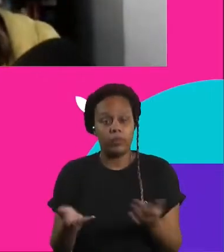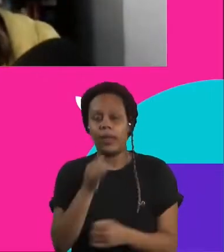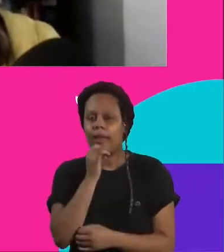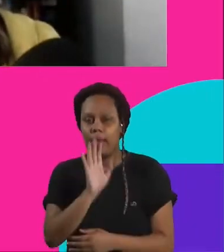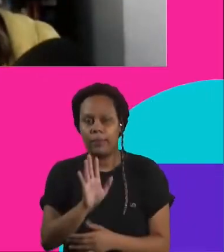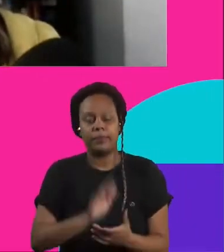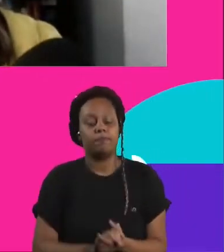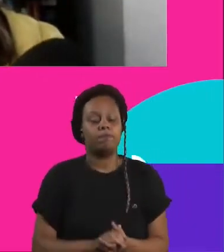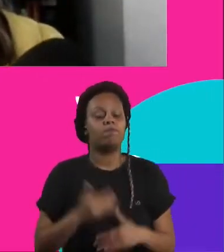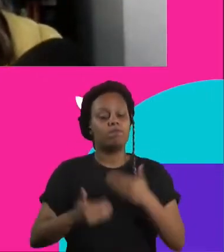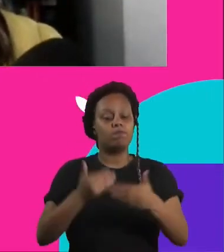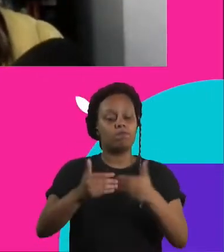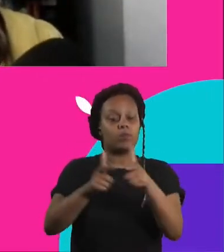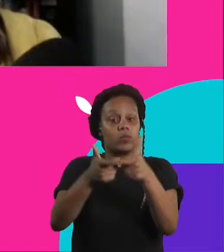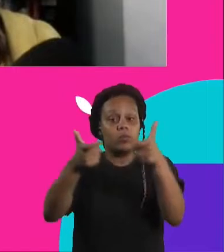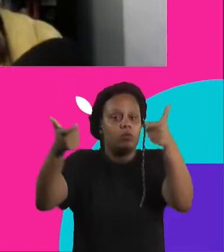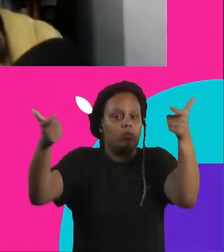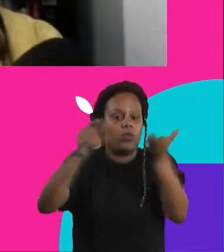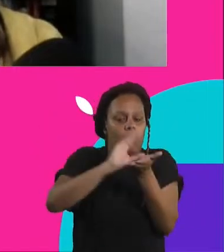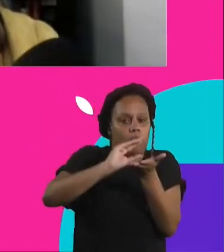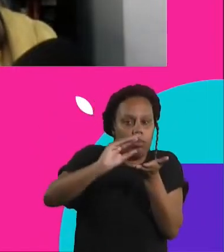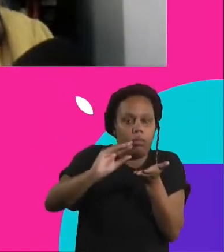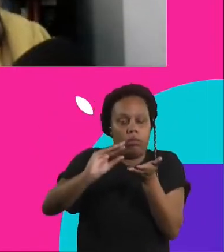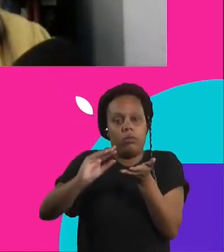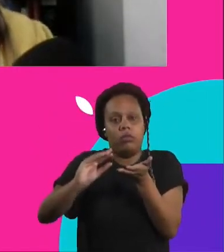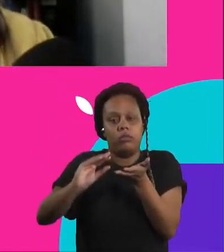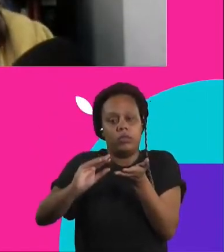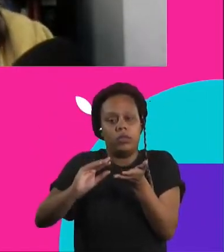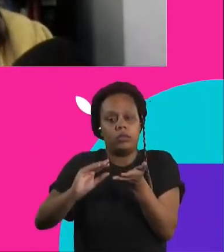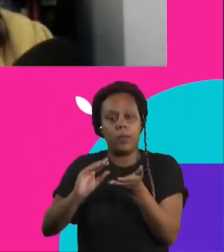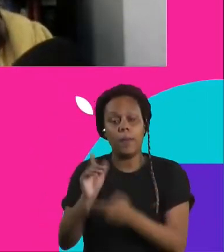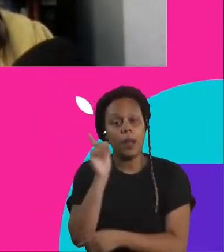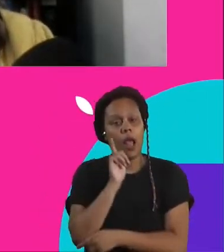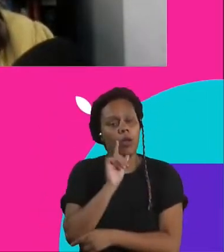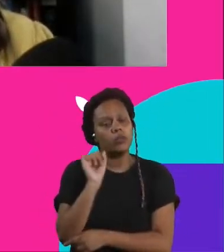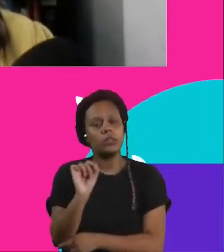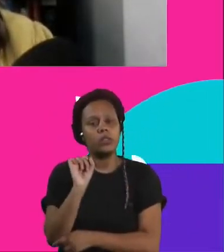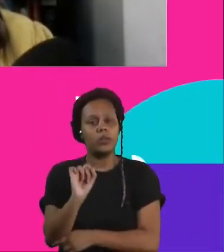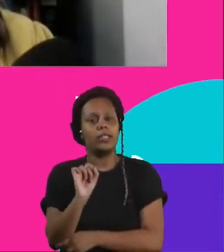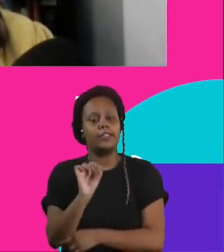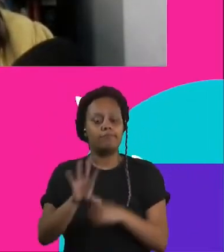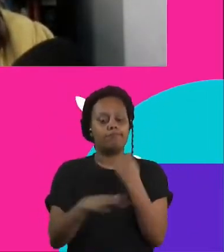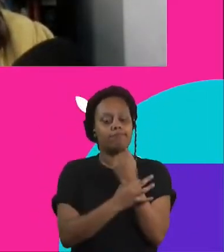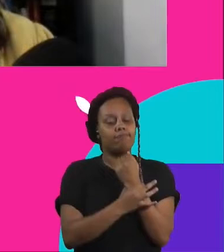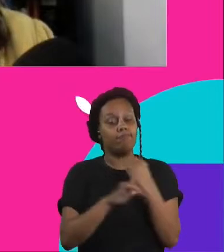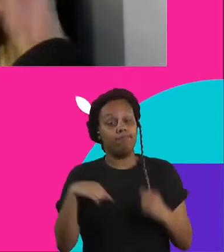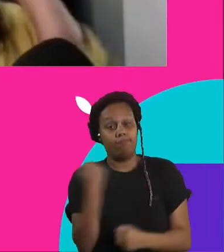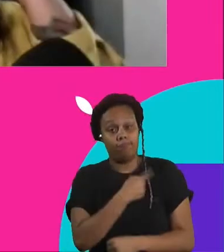ao processamento desse grande volume de dados, né, justamente garantindo ali que, enfim, nós,